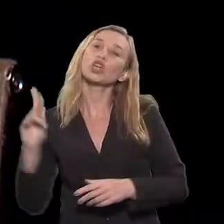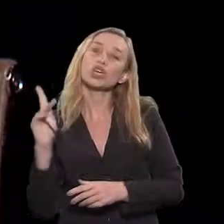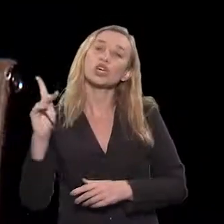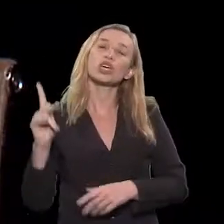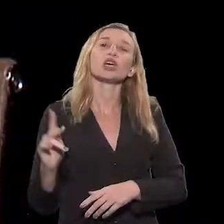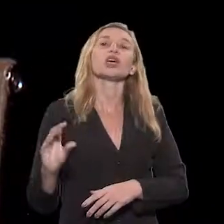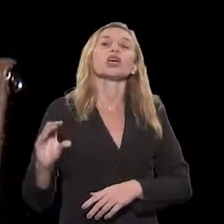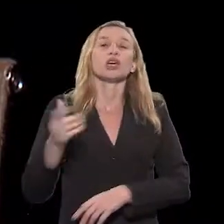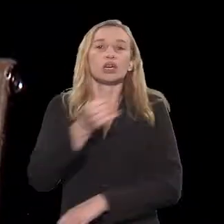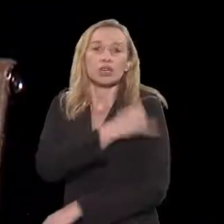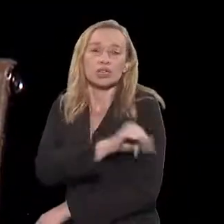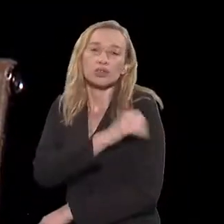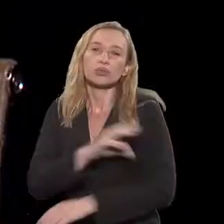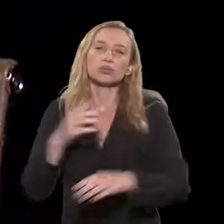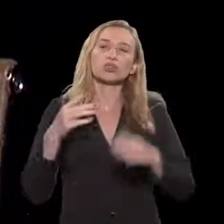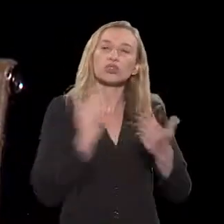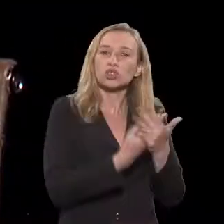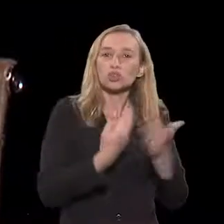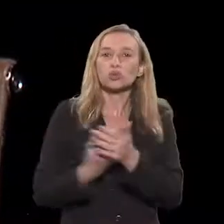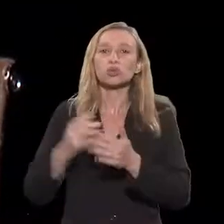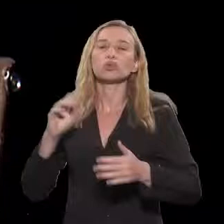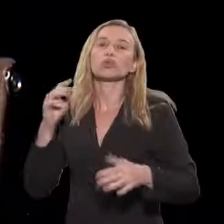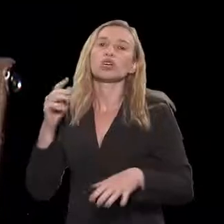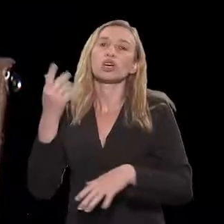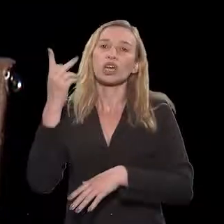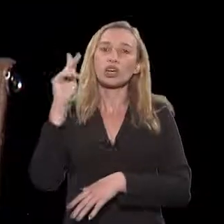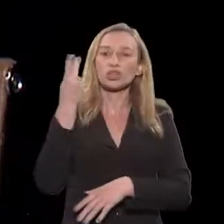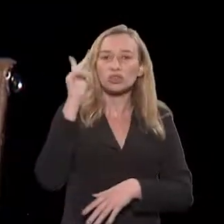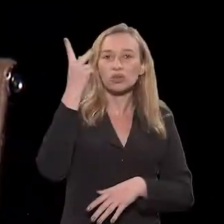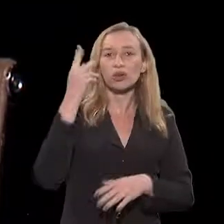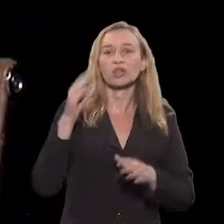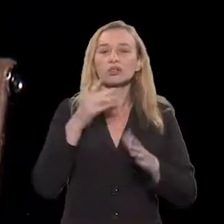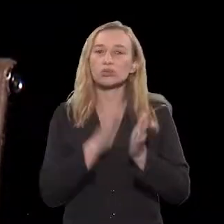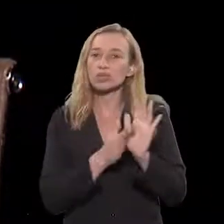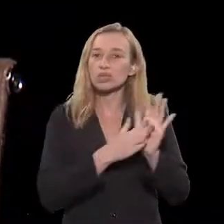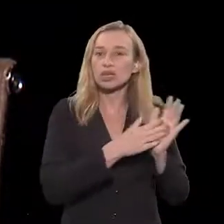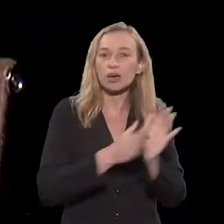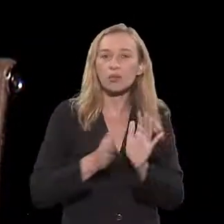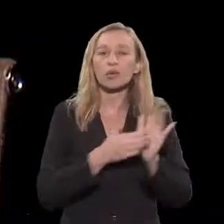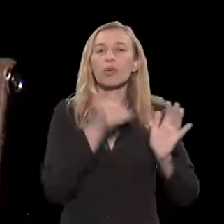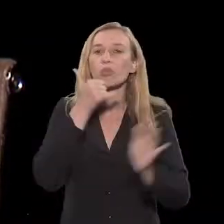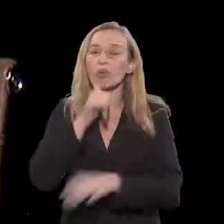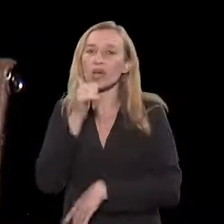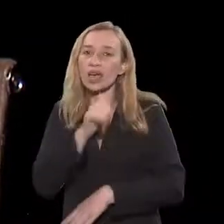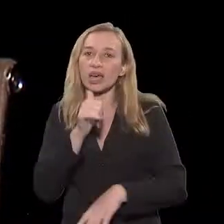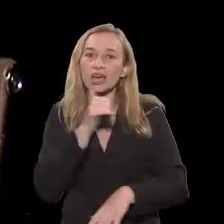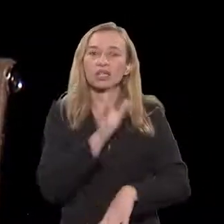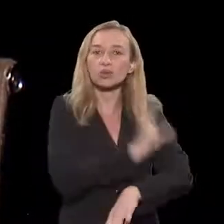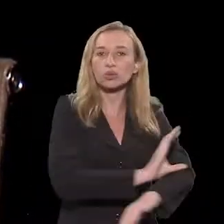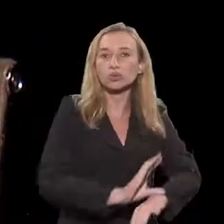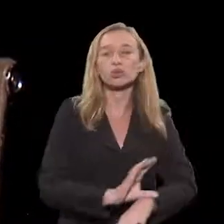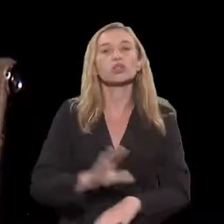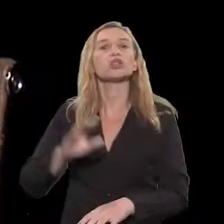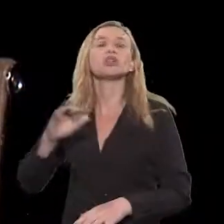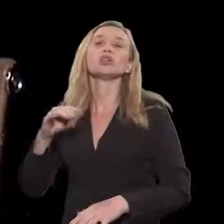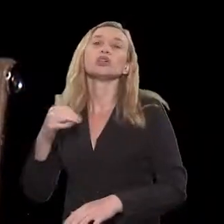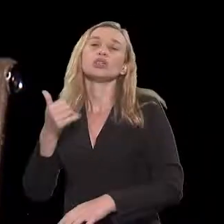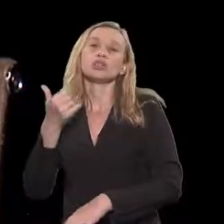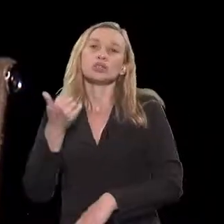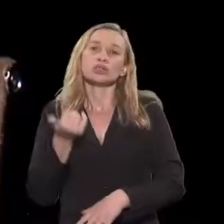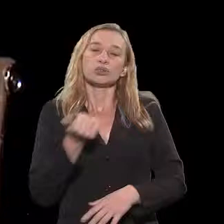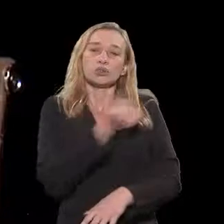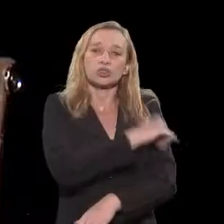tem seus estudos voltados para a história social do samba a partir das mulheres na cultura do Rio de Janeiro.